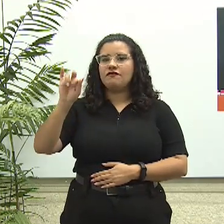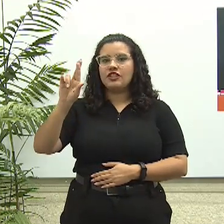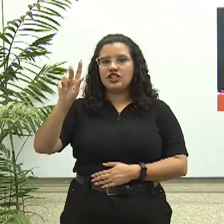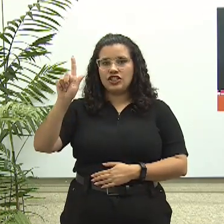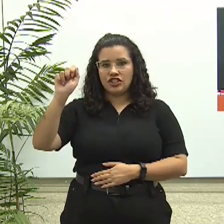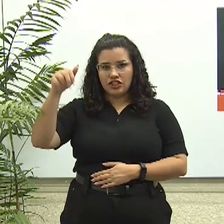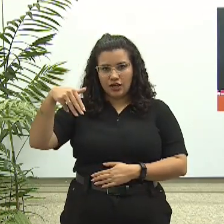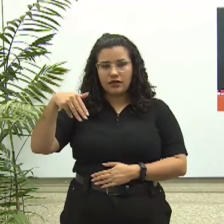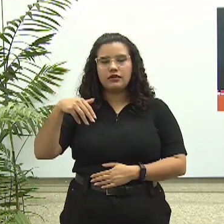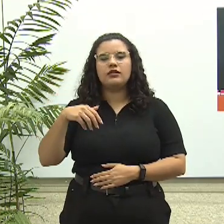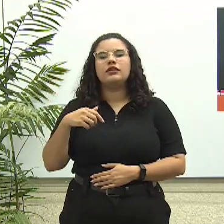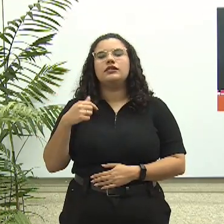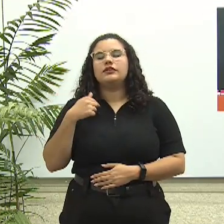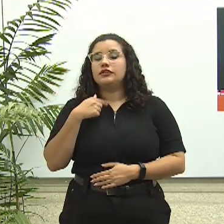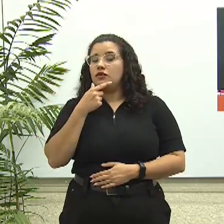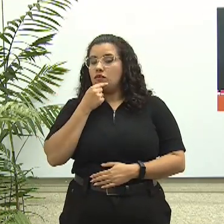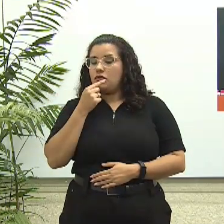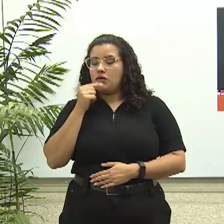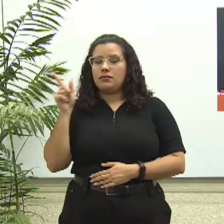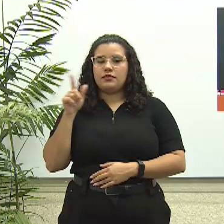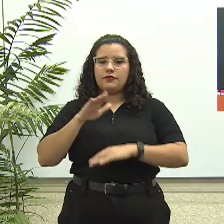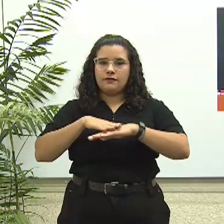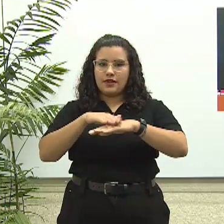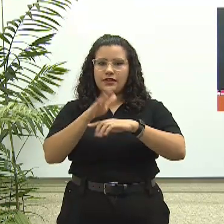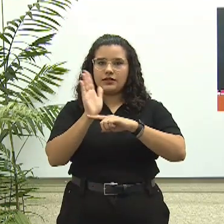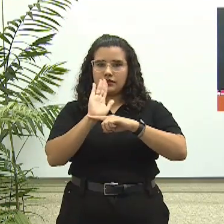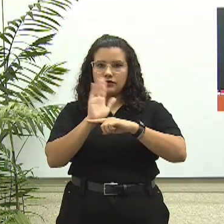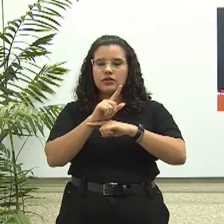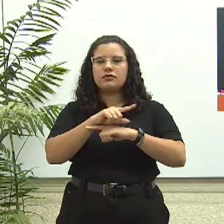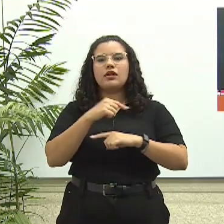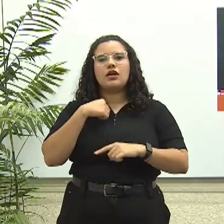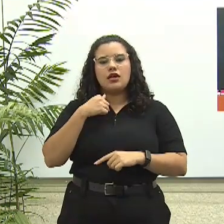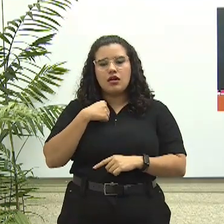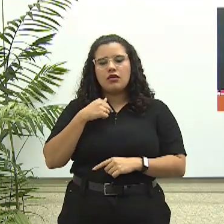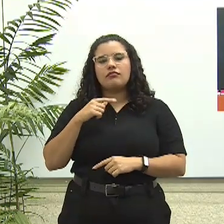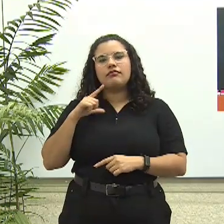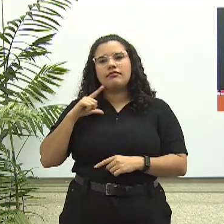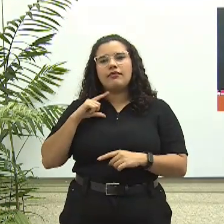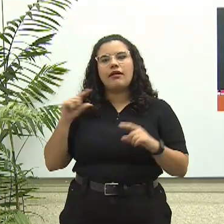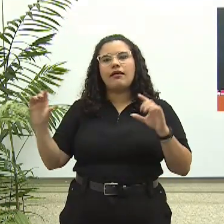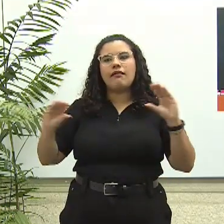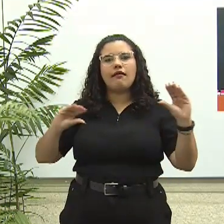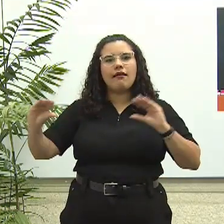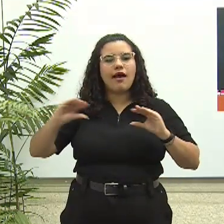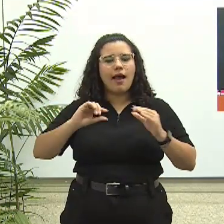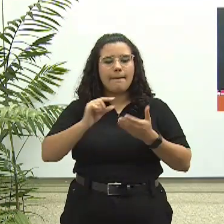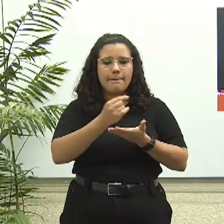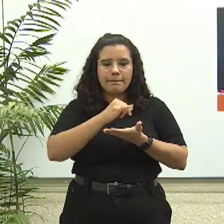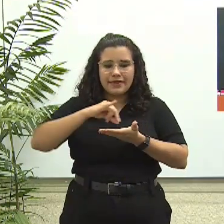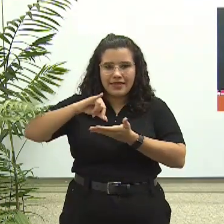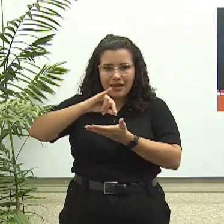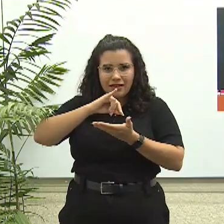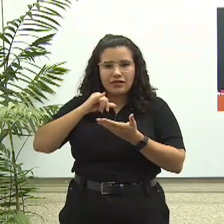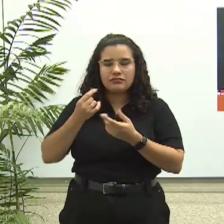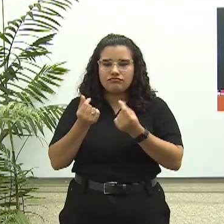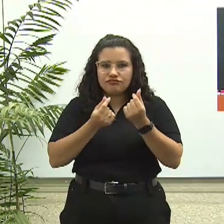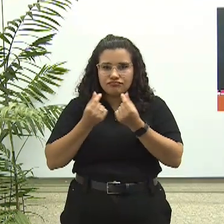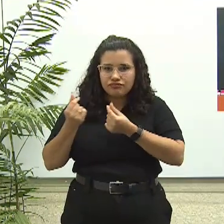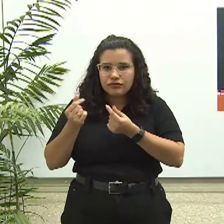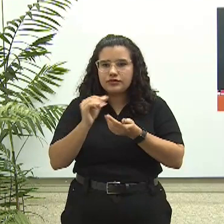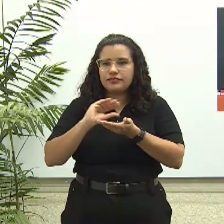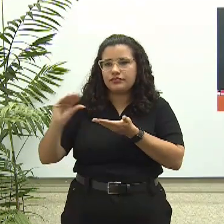por grandes contradições as contradições do capitalismo como ele funciona vão ecar em quase tudo que fizermos